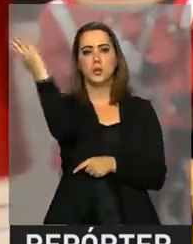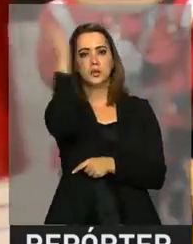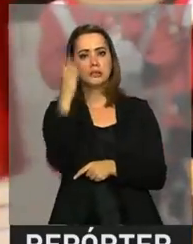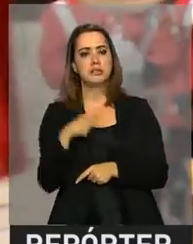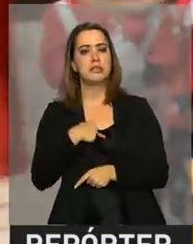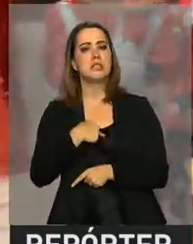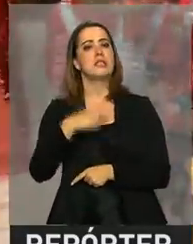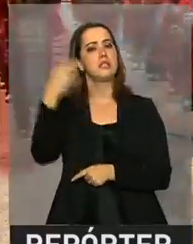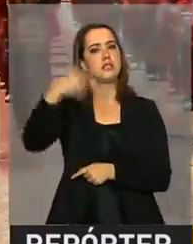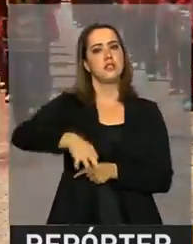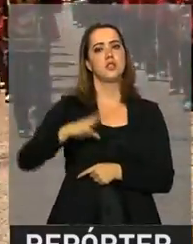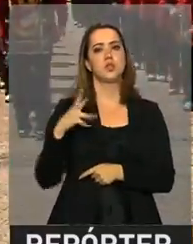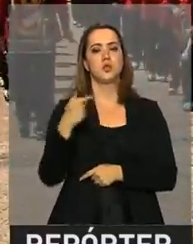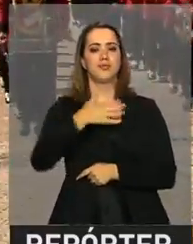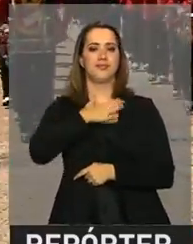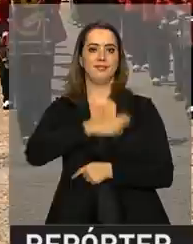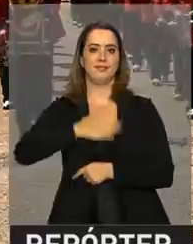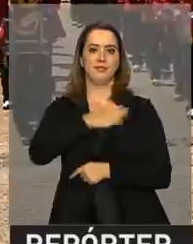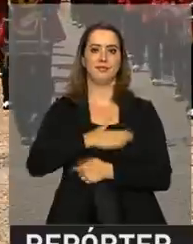tenho certeza que todos gostarão.